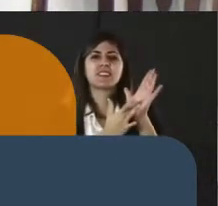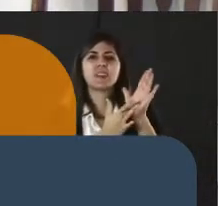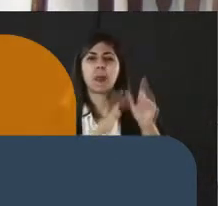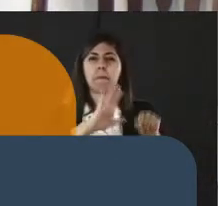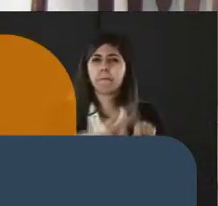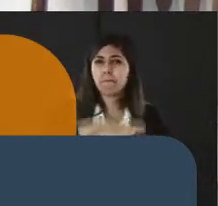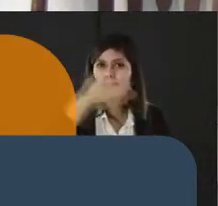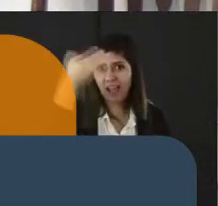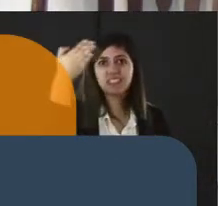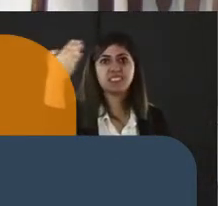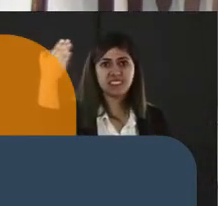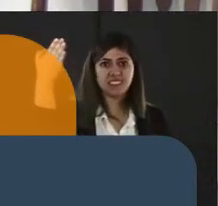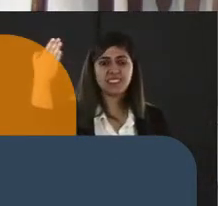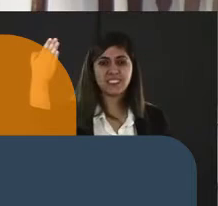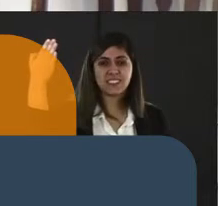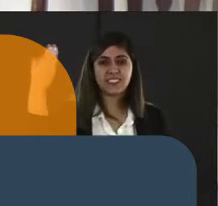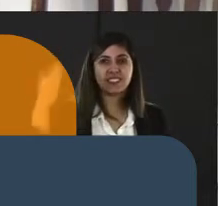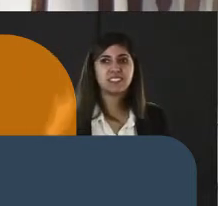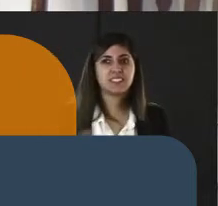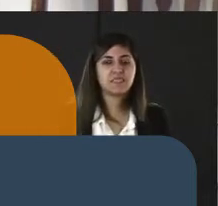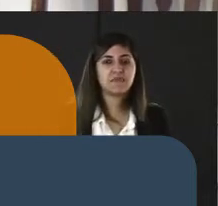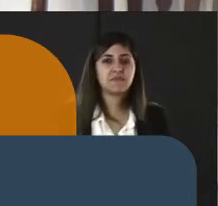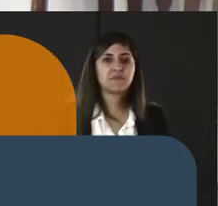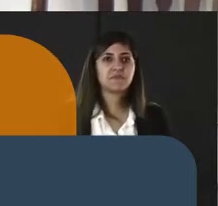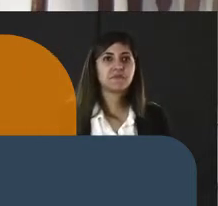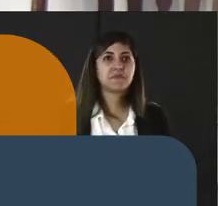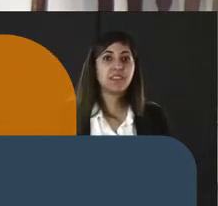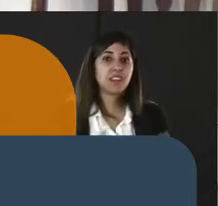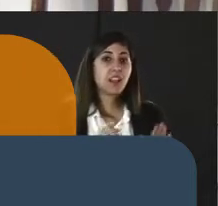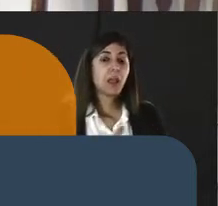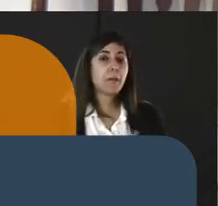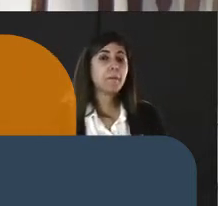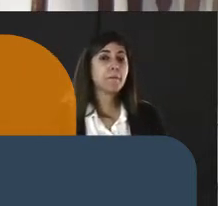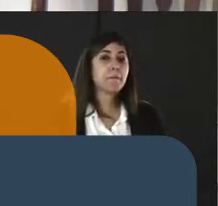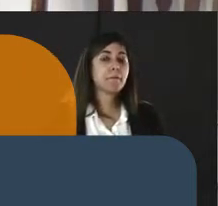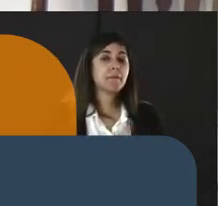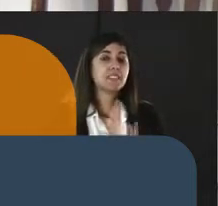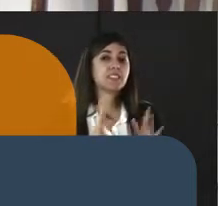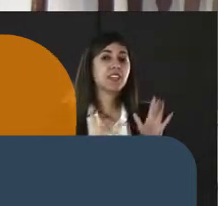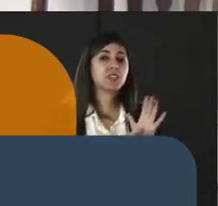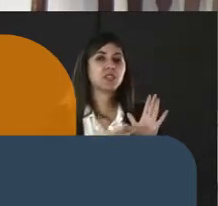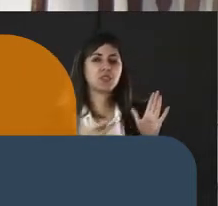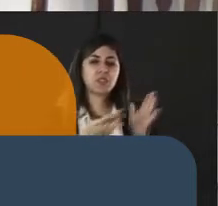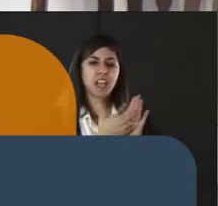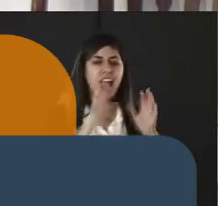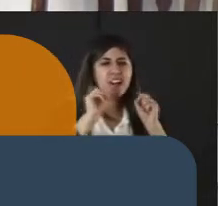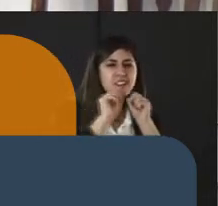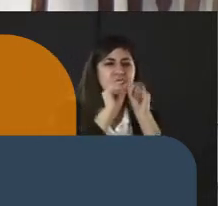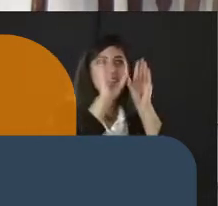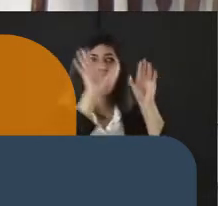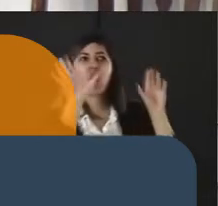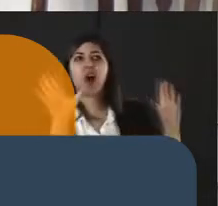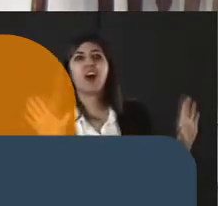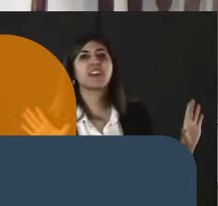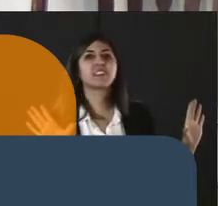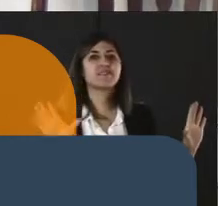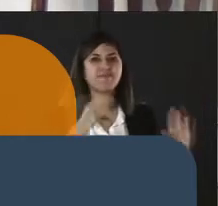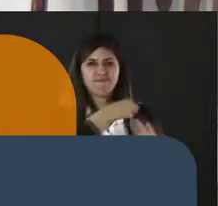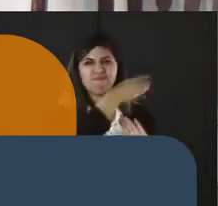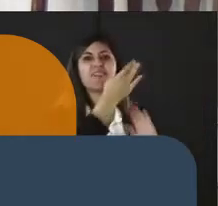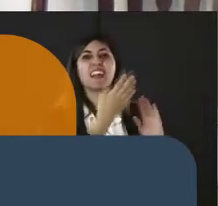da física começa a mostrar a sua glória como a responsável pela